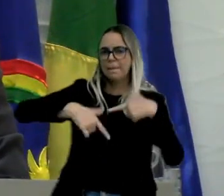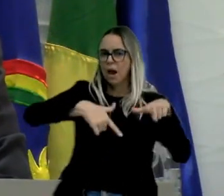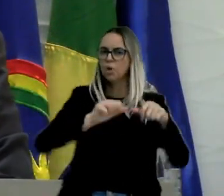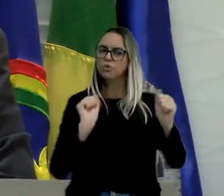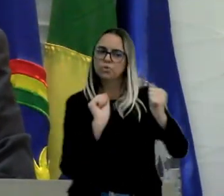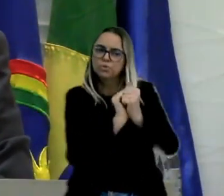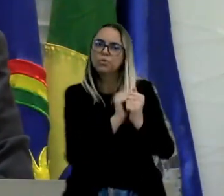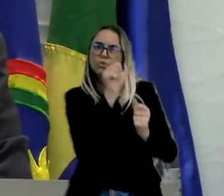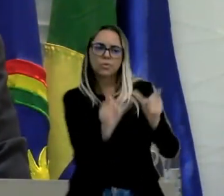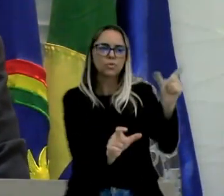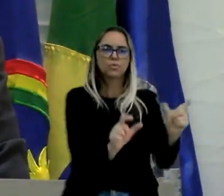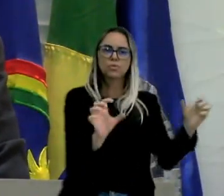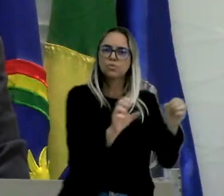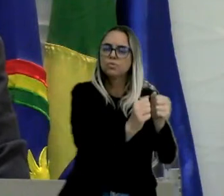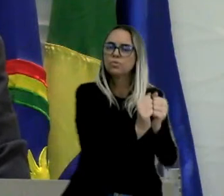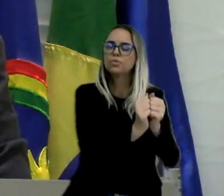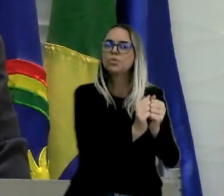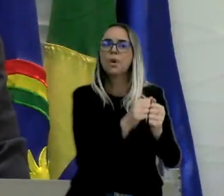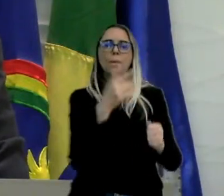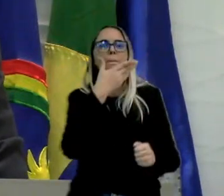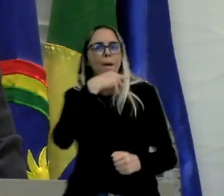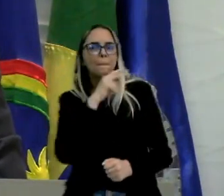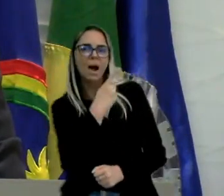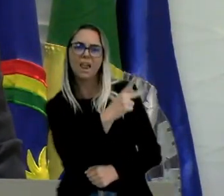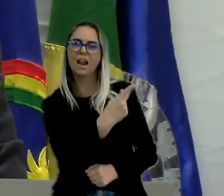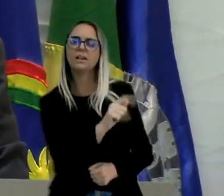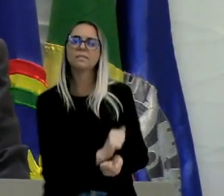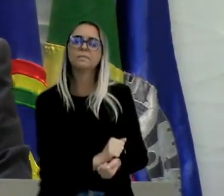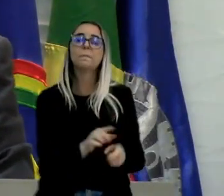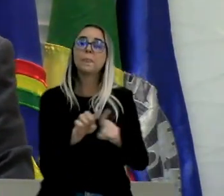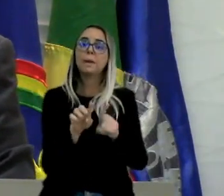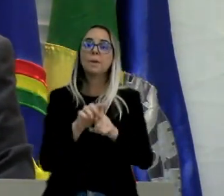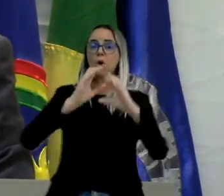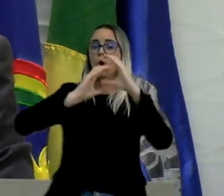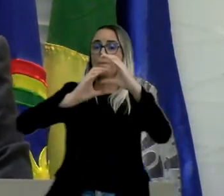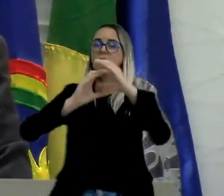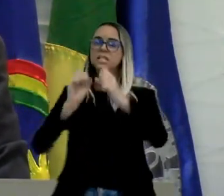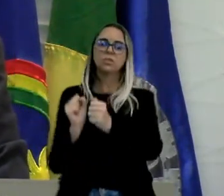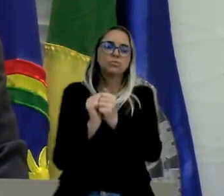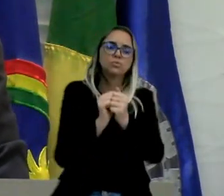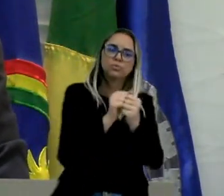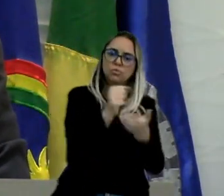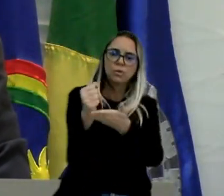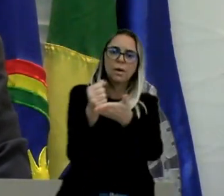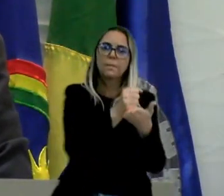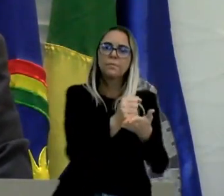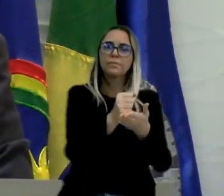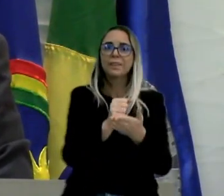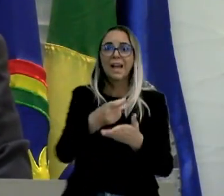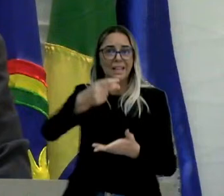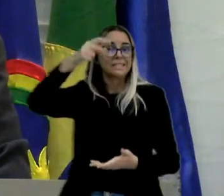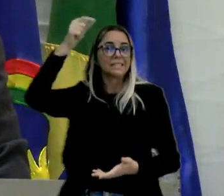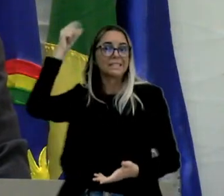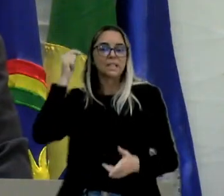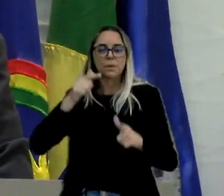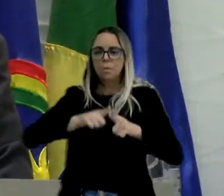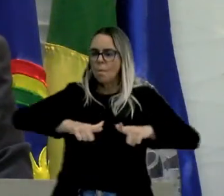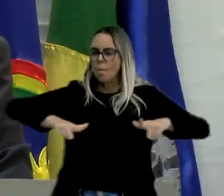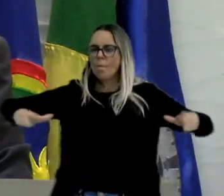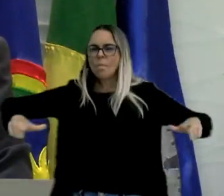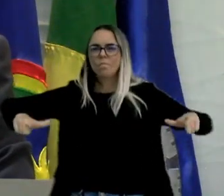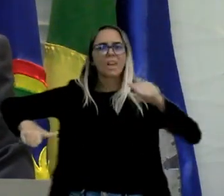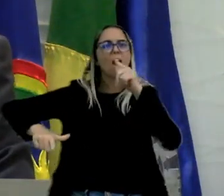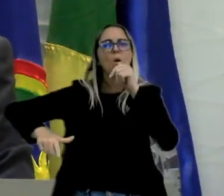dela escavaram a encanação com apoio também da Compesa E trouxeram água naquela seca água do Pau Ferro